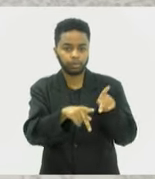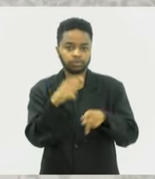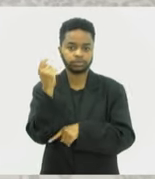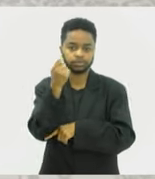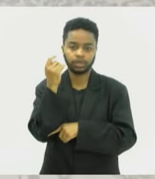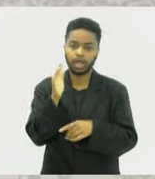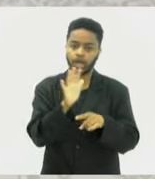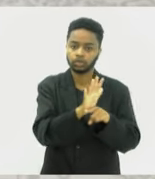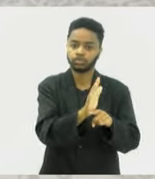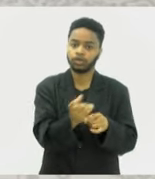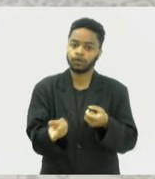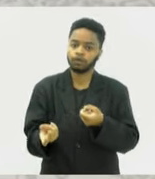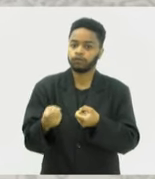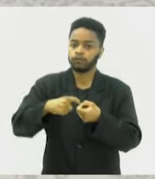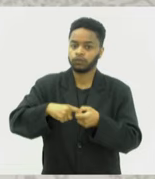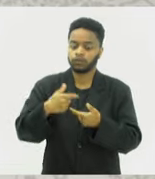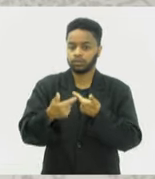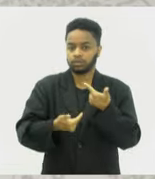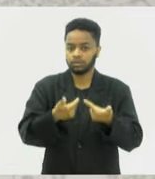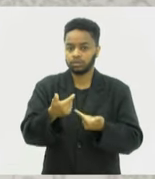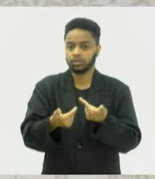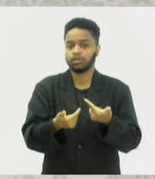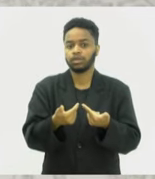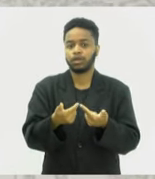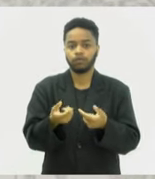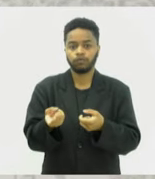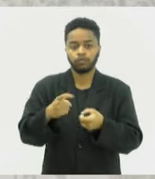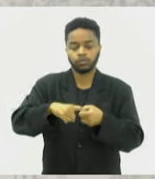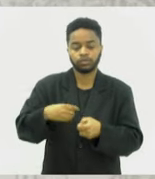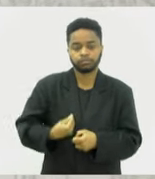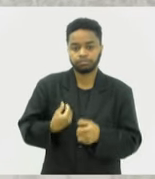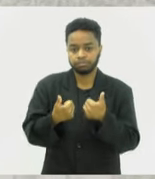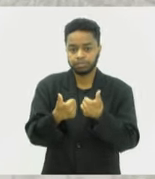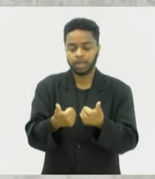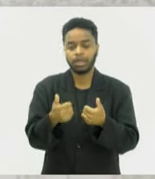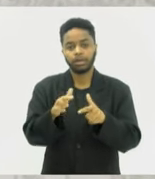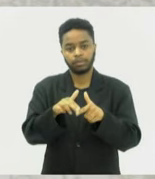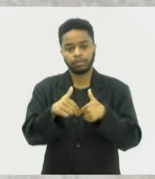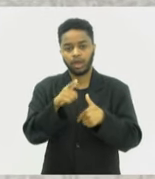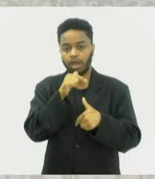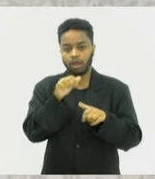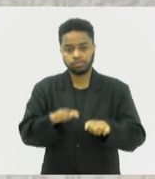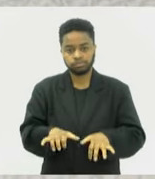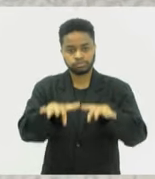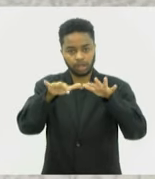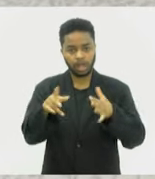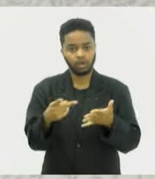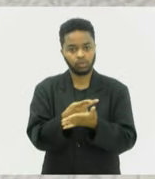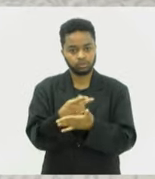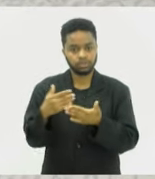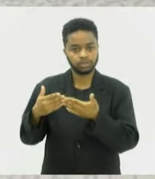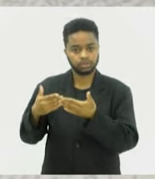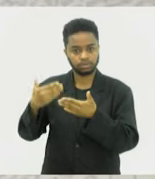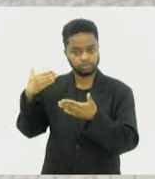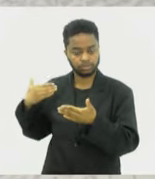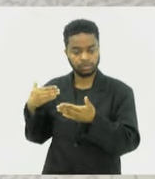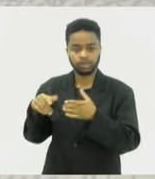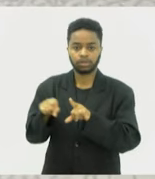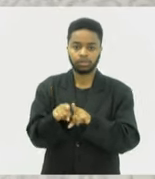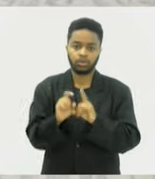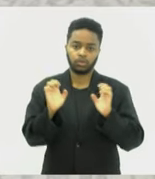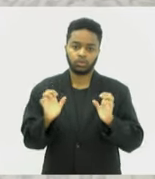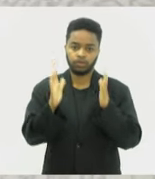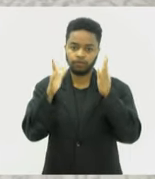nessa retomada aí do sul do nosso país, depois de todas essas tragédias que vem acontecendo nos últimos dias. Então, durante o evento, a gente